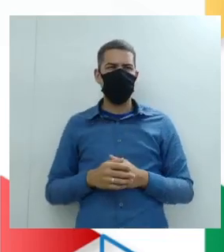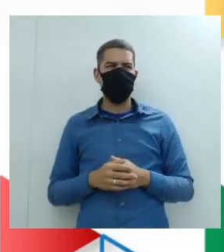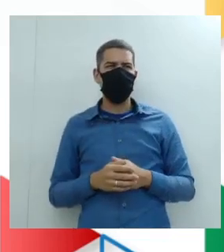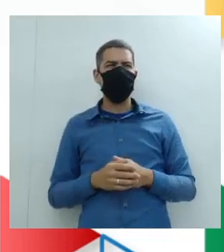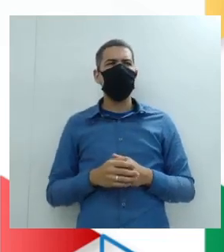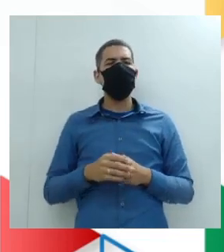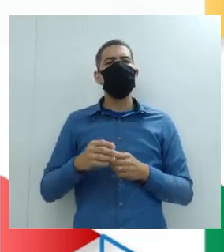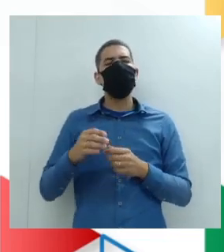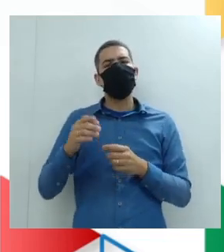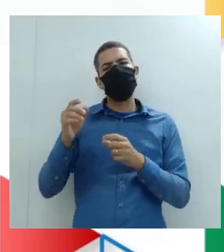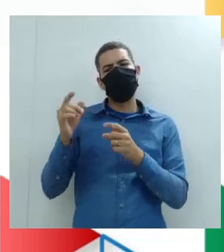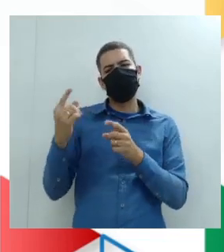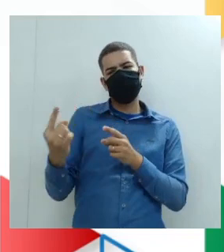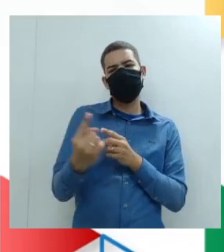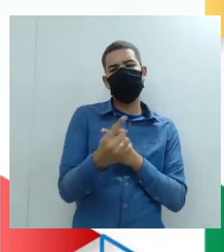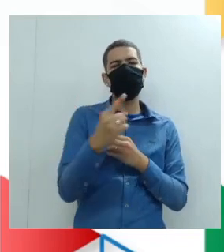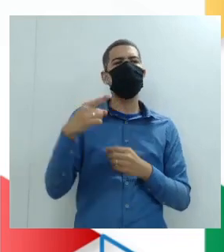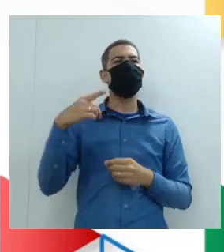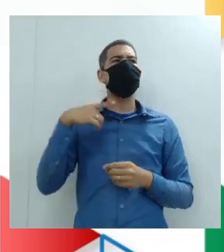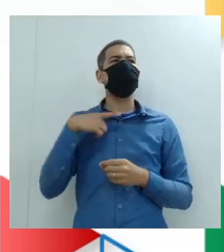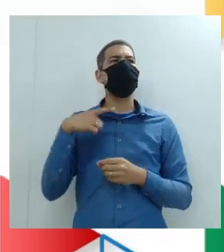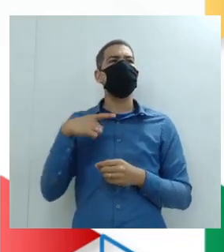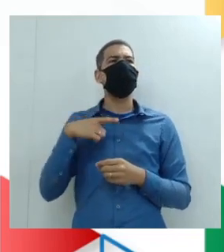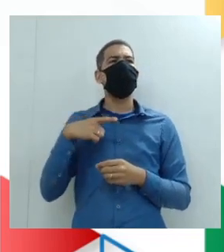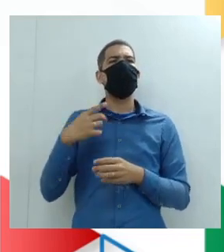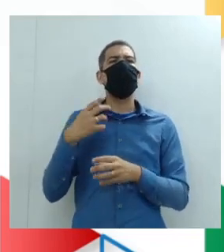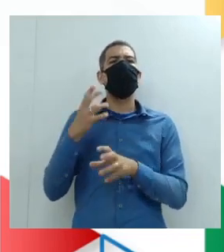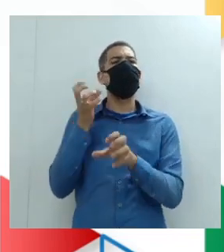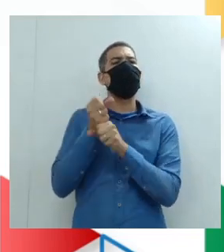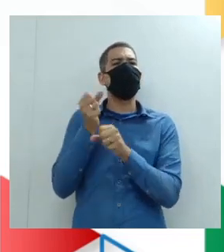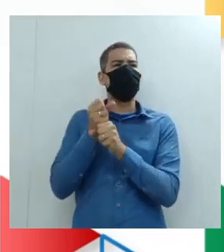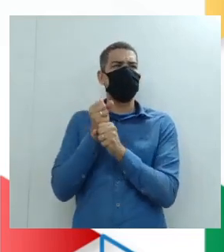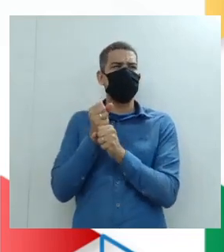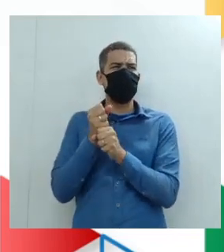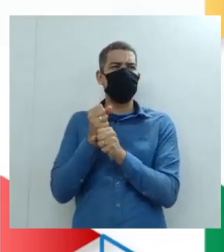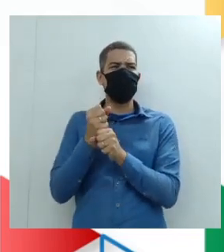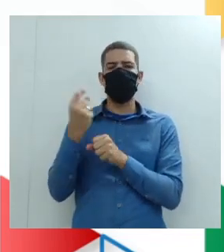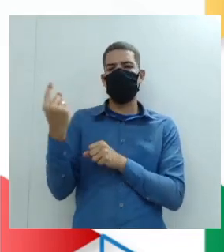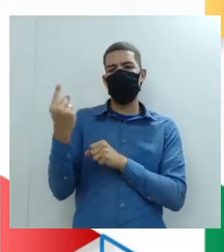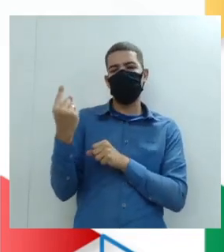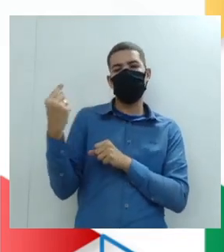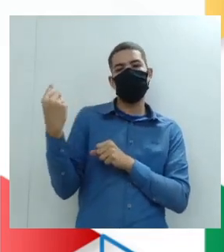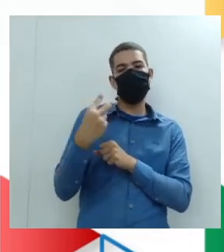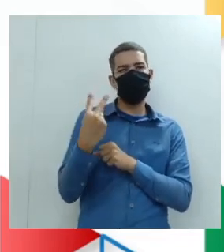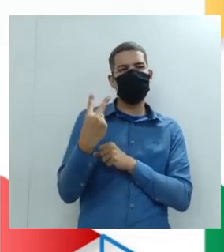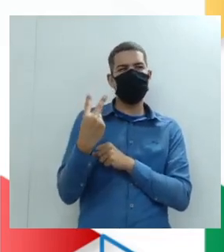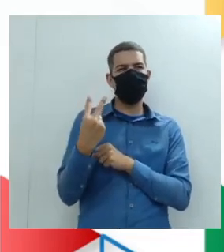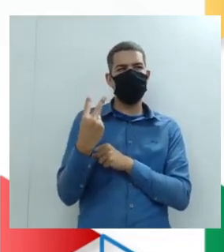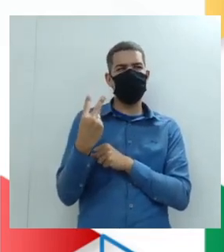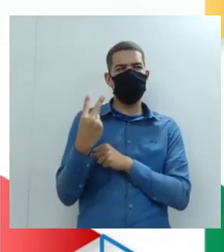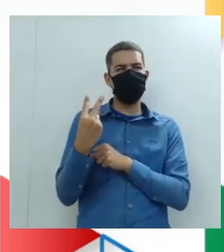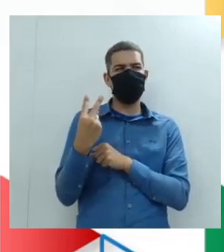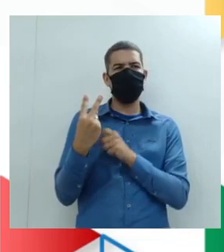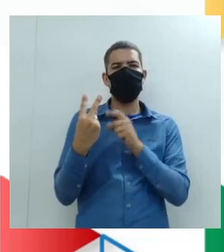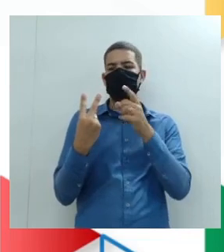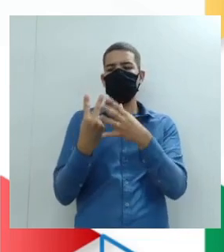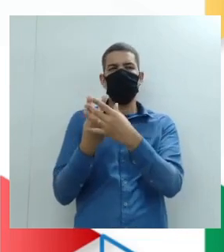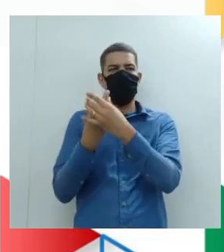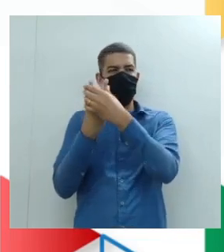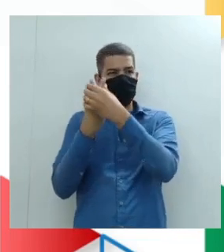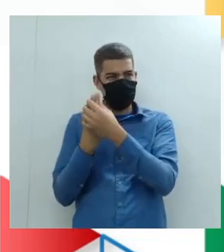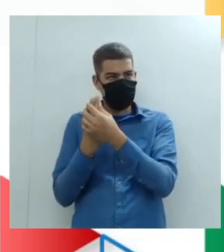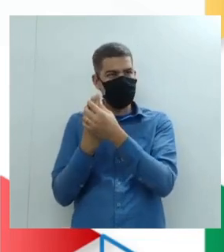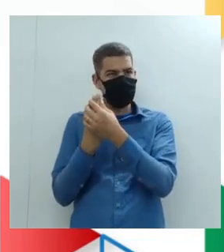cada unidade, eu tenho a nota, ok? Então, eu tenho a primeira nota e a segunda nota. aí somam